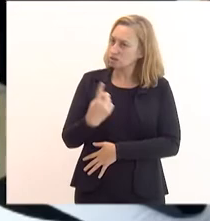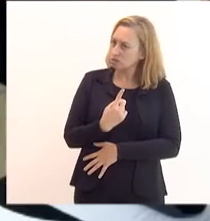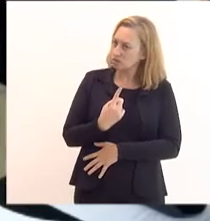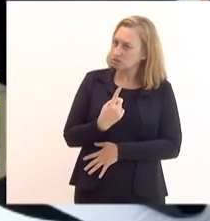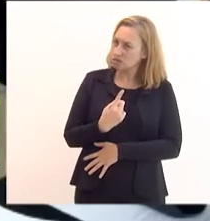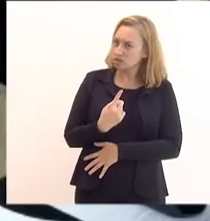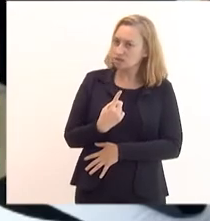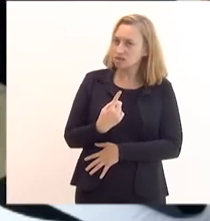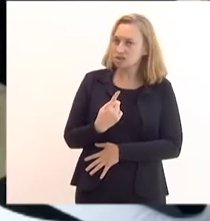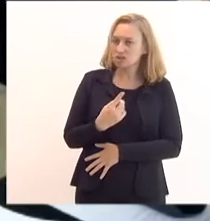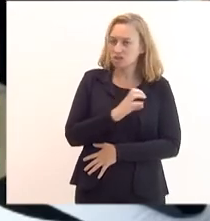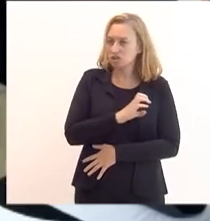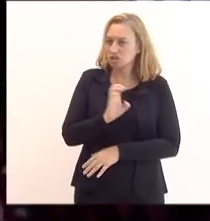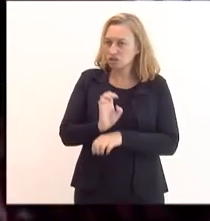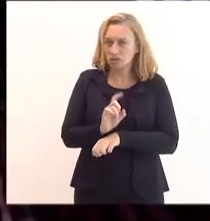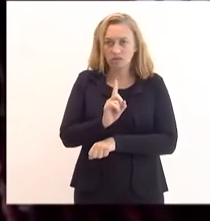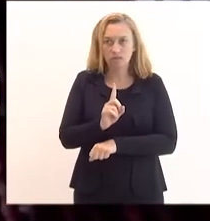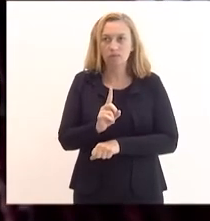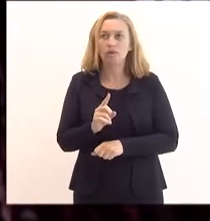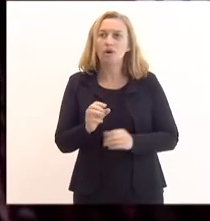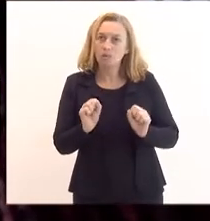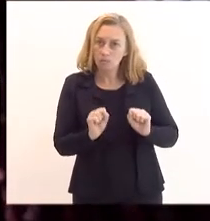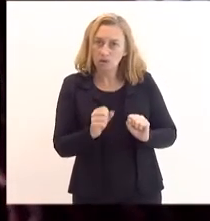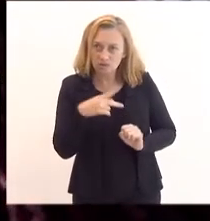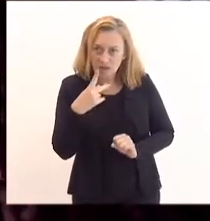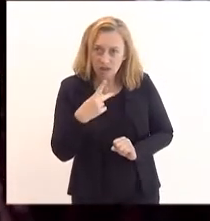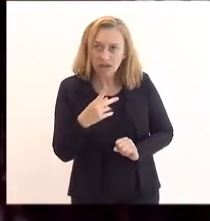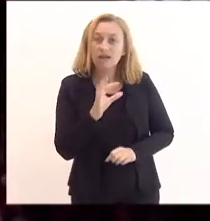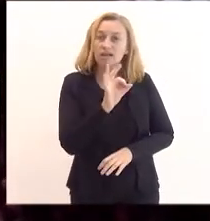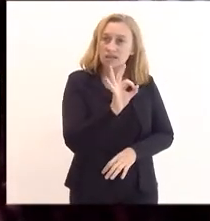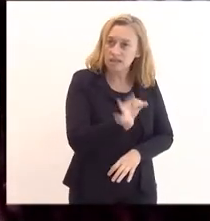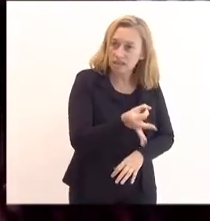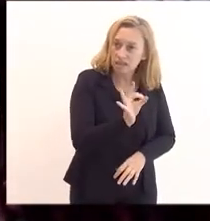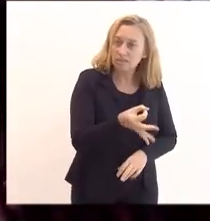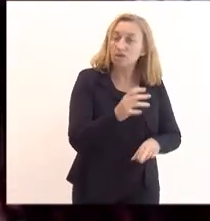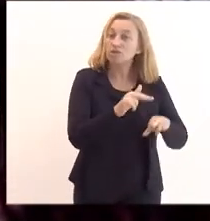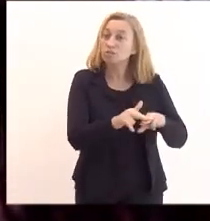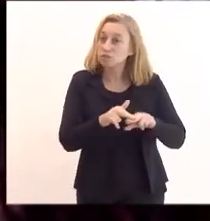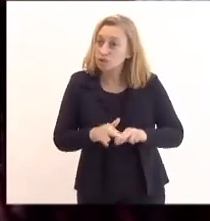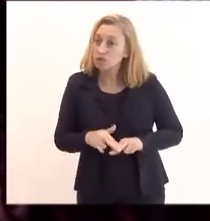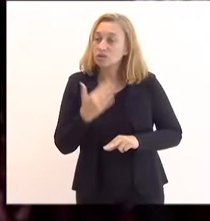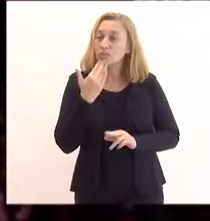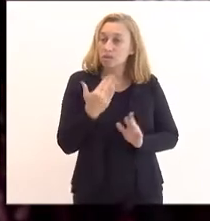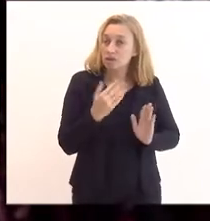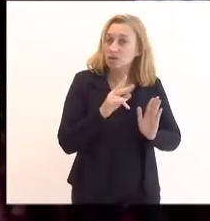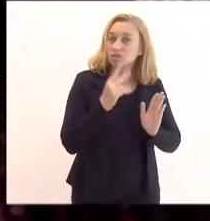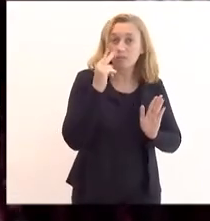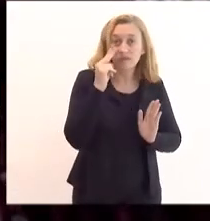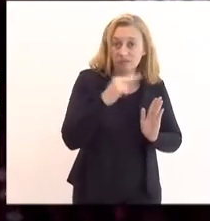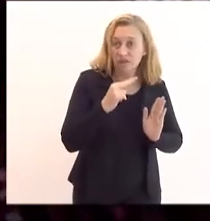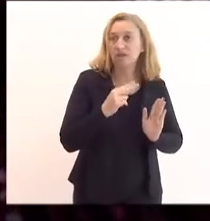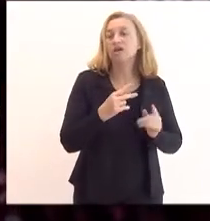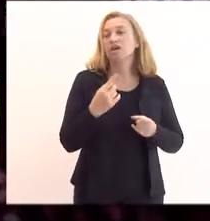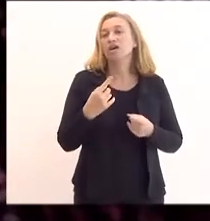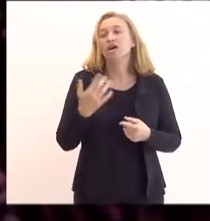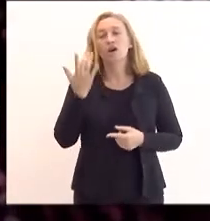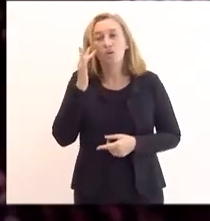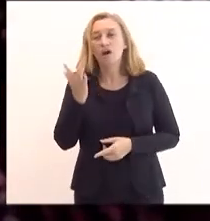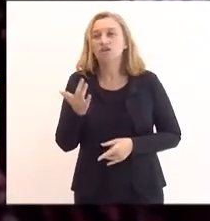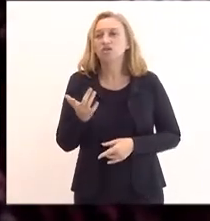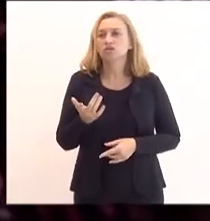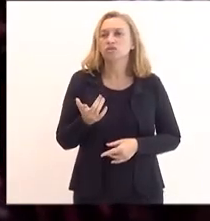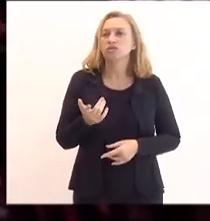discordo da constitucionalidade da matéria. Me permite, deputado Valdec, foi exatamente por isso o meu pedido de vista. Assim. Acho que a gente